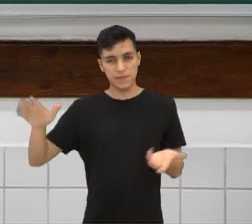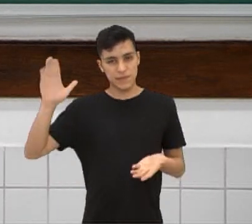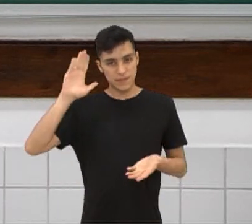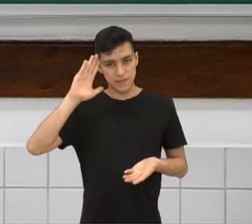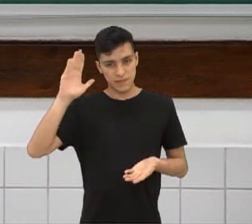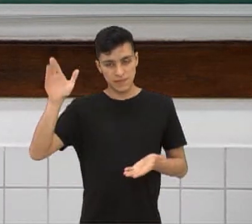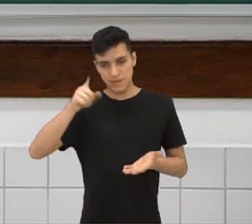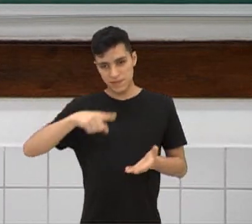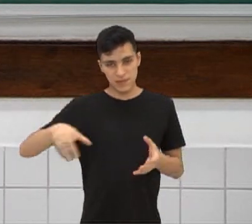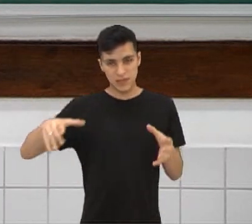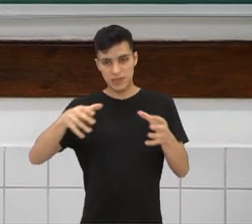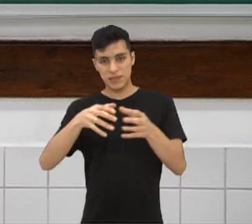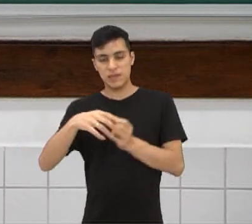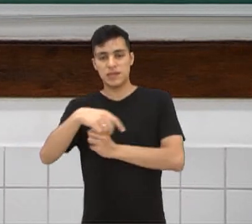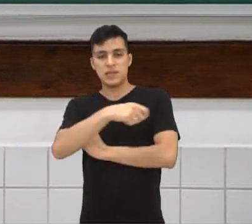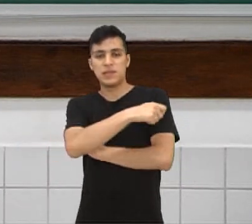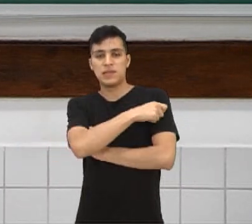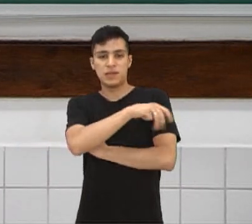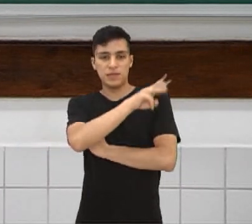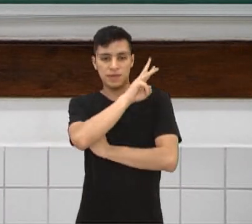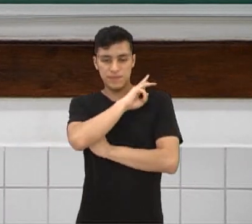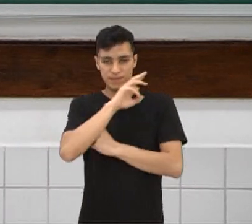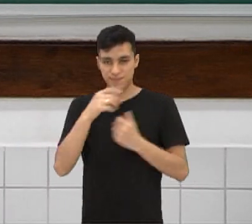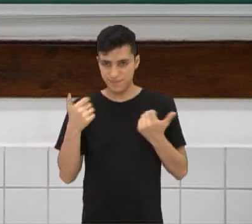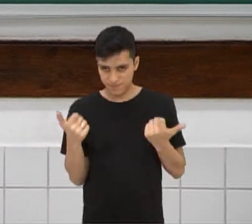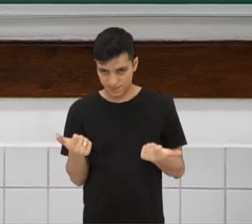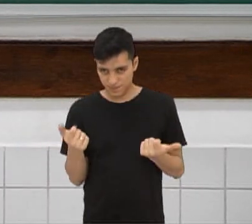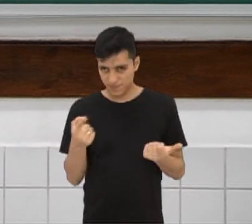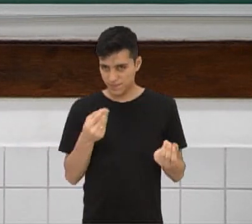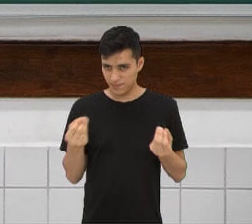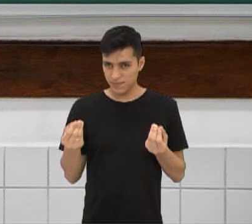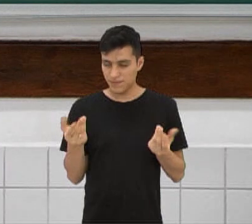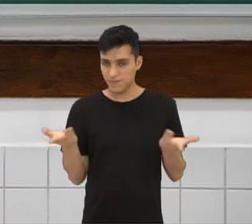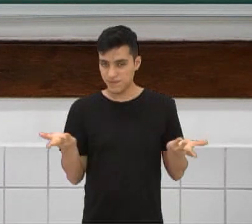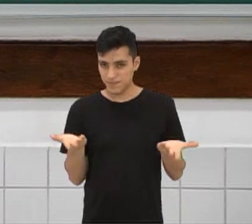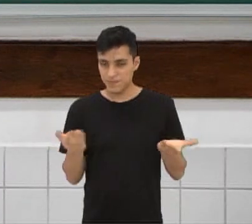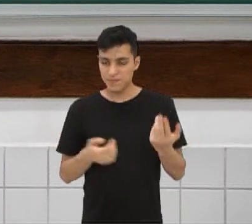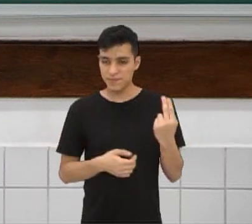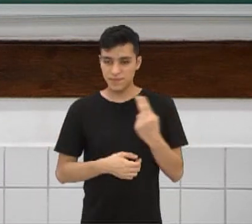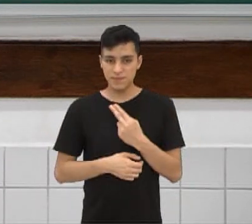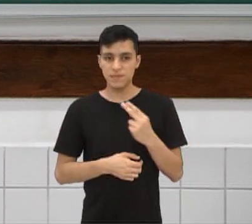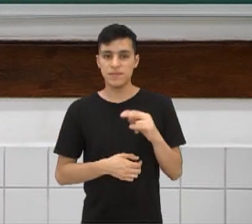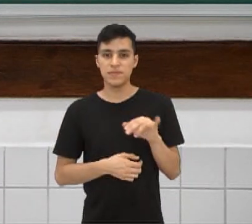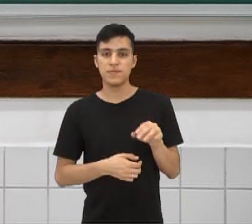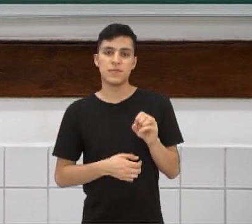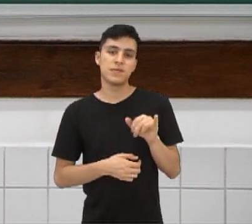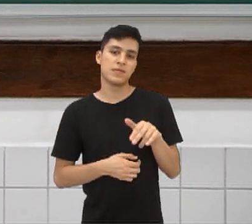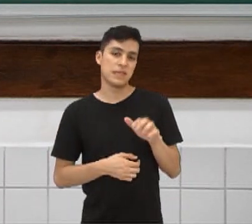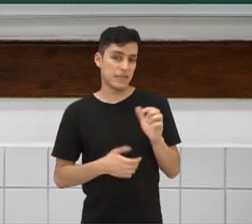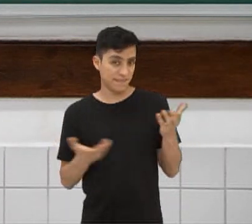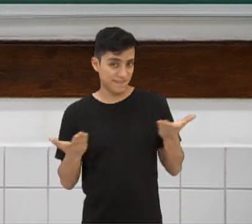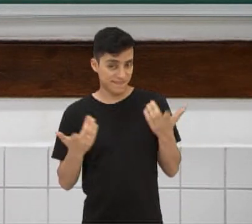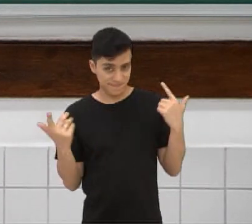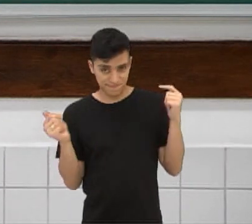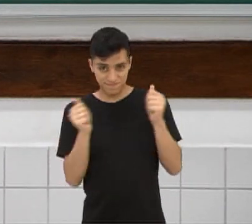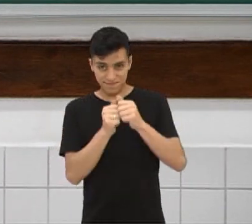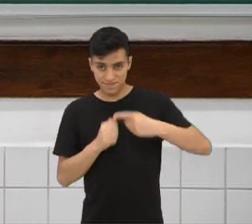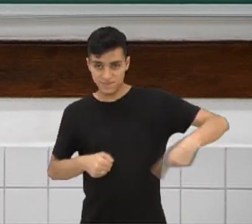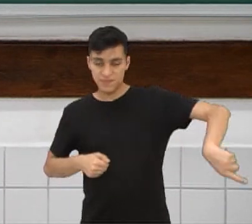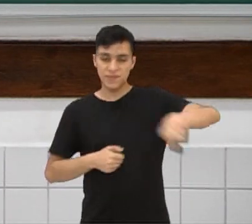estudiantes de la tercera serie de la enseñanza media, ¿cómo están? Yo soy la profe Josiana, estaré com vocês nesta classe de